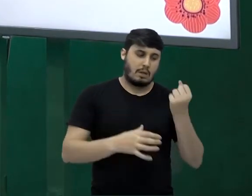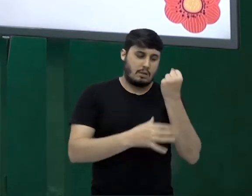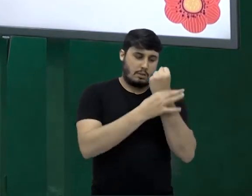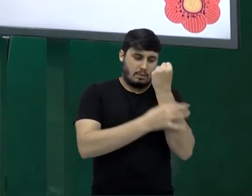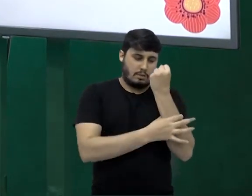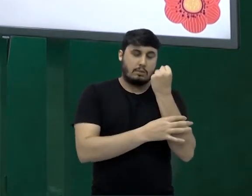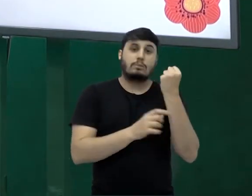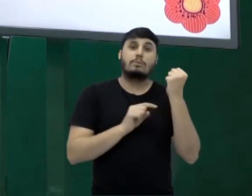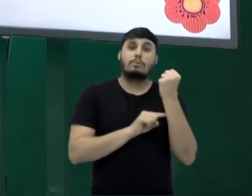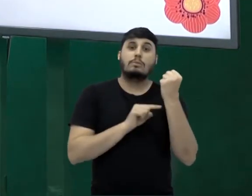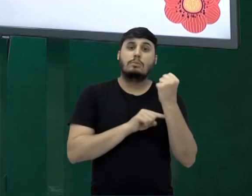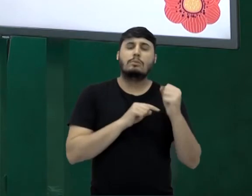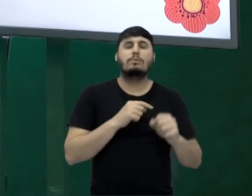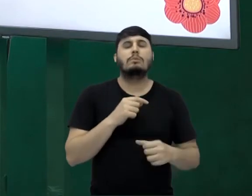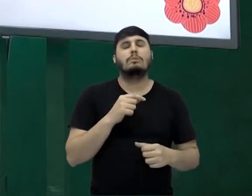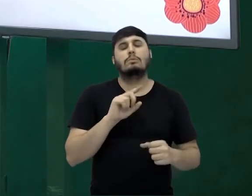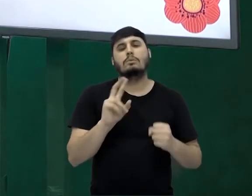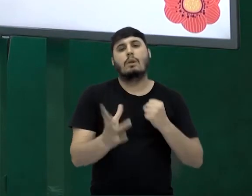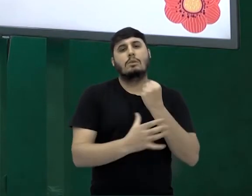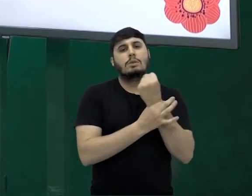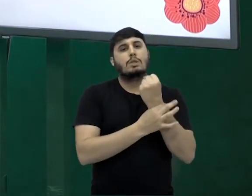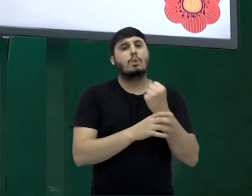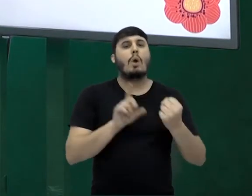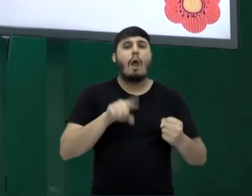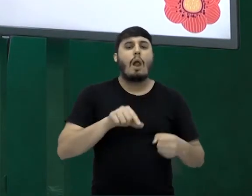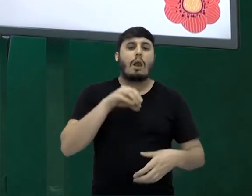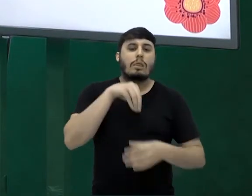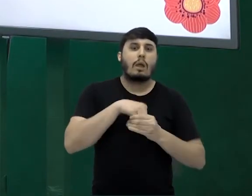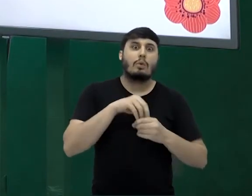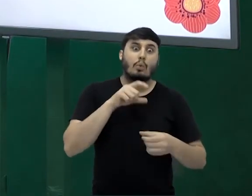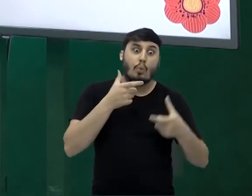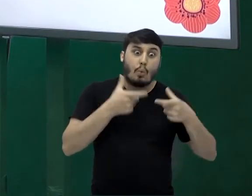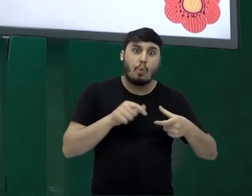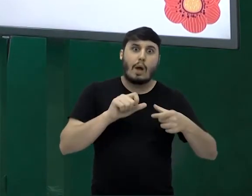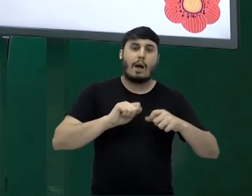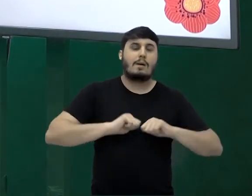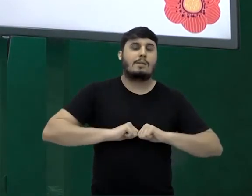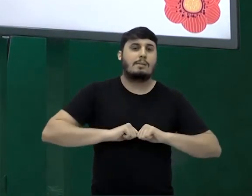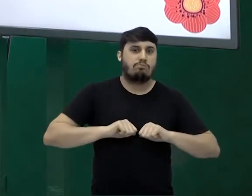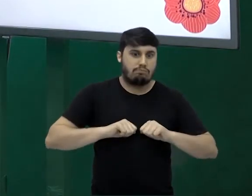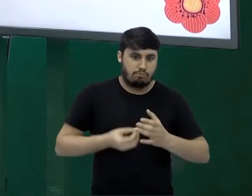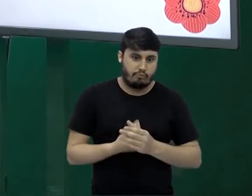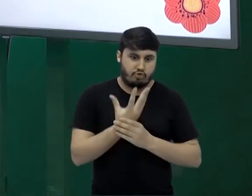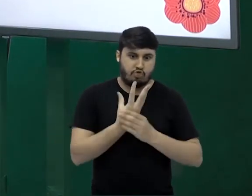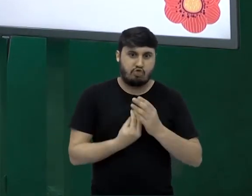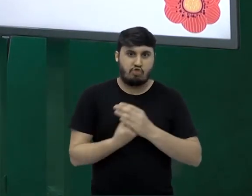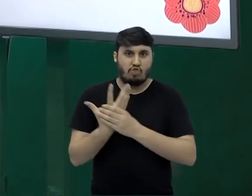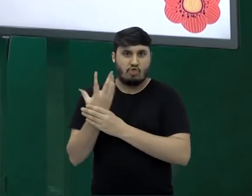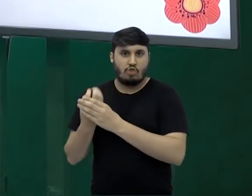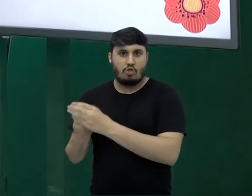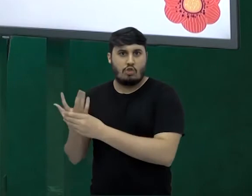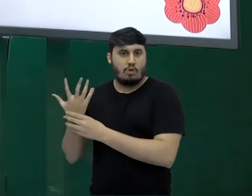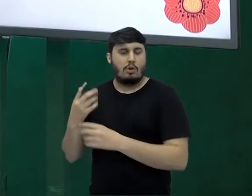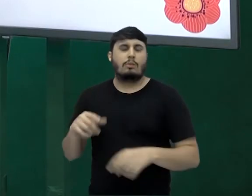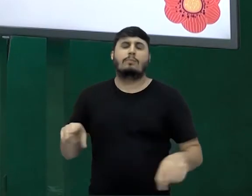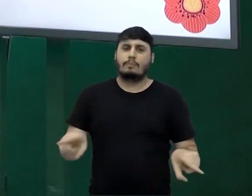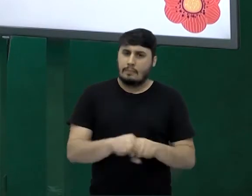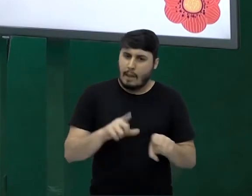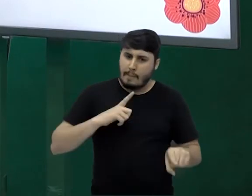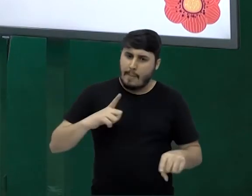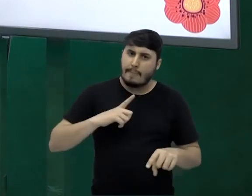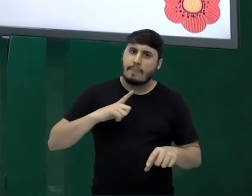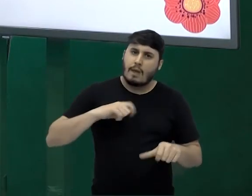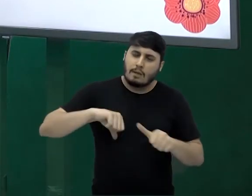a corola e o androceu, com as estruturas de fato reprodutivas. Em resumo, você tem uma série de folhas